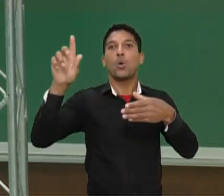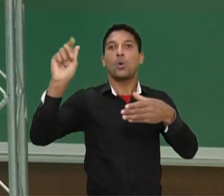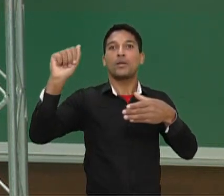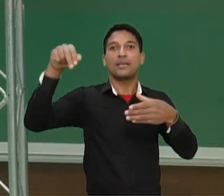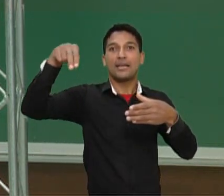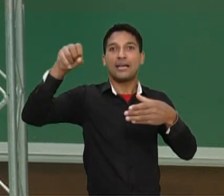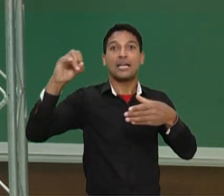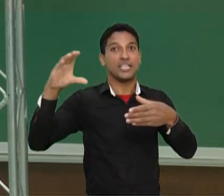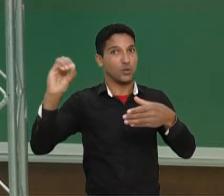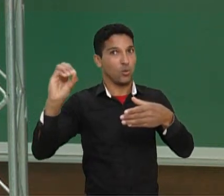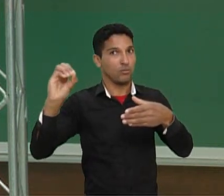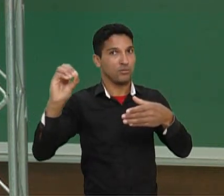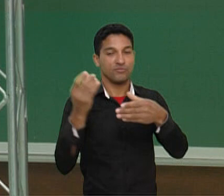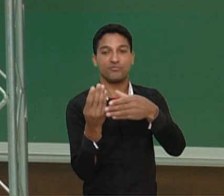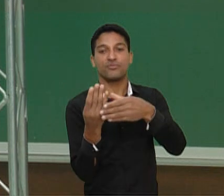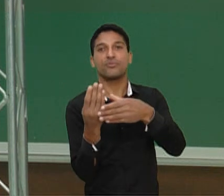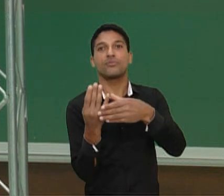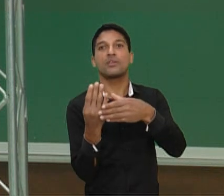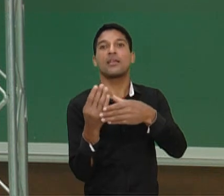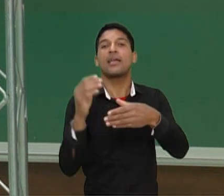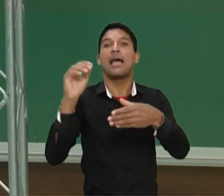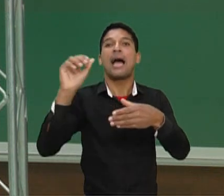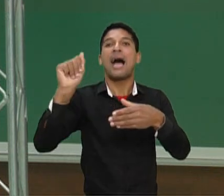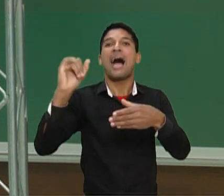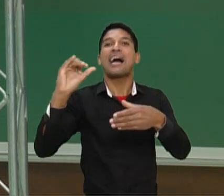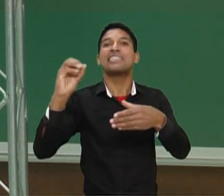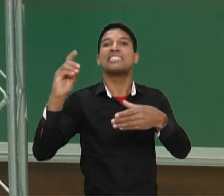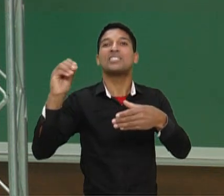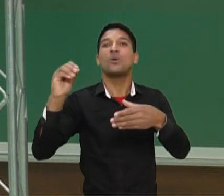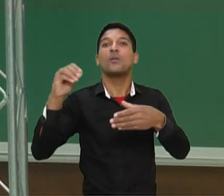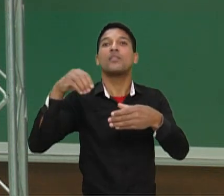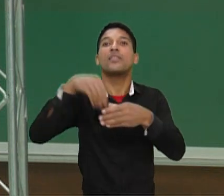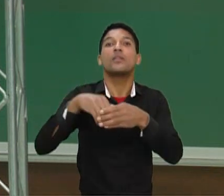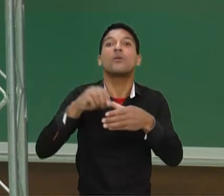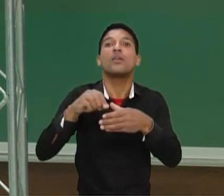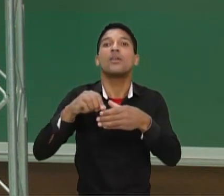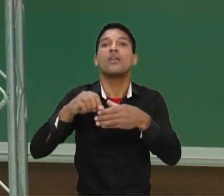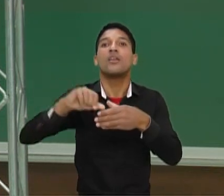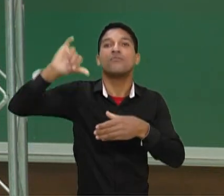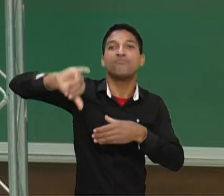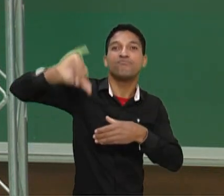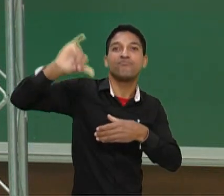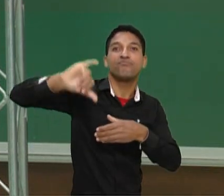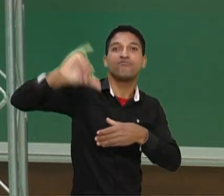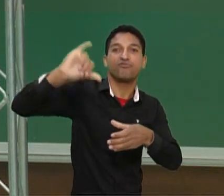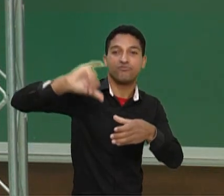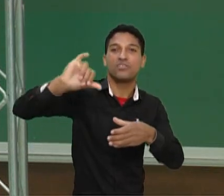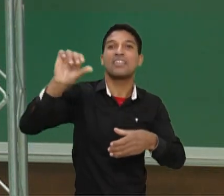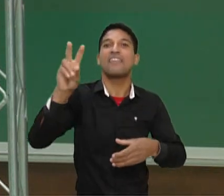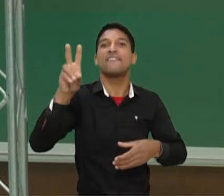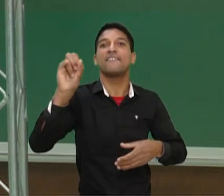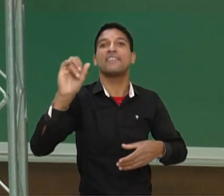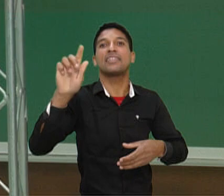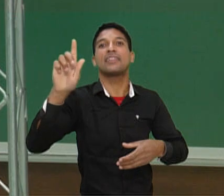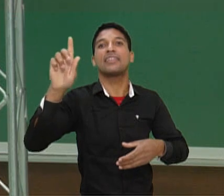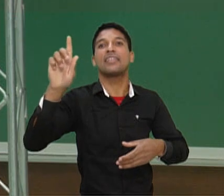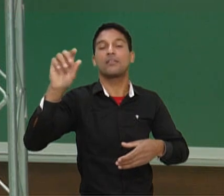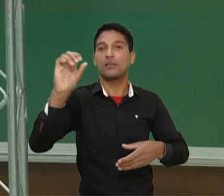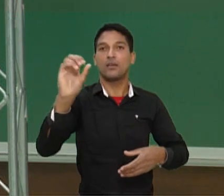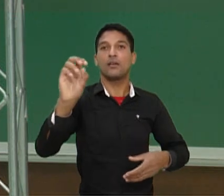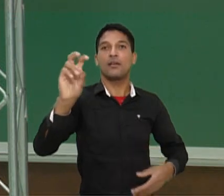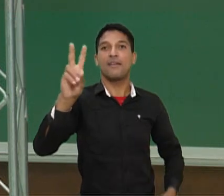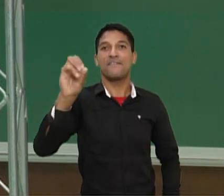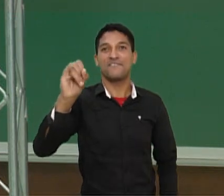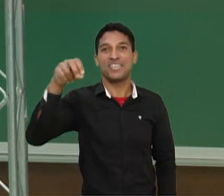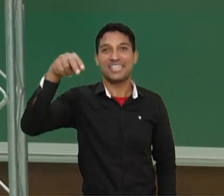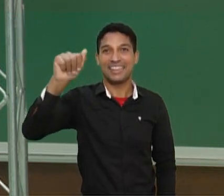para exemplificar para vocês, que é o ácido do vinagre, tá certo? Beleza? Tranquilo. NaCl, professor,